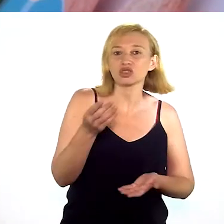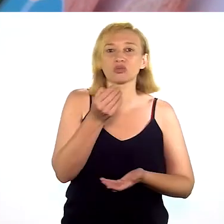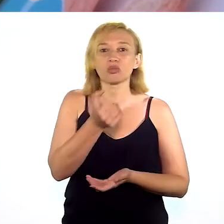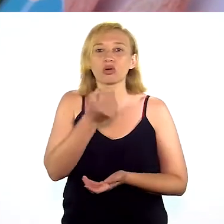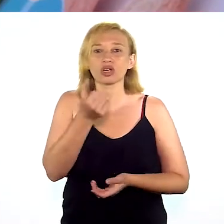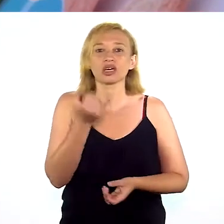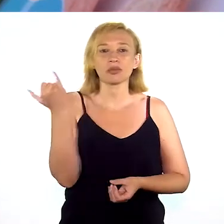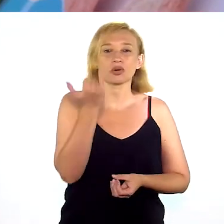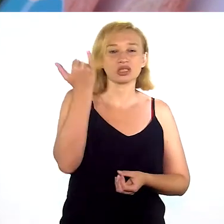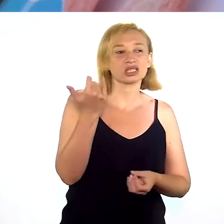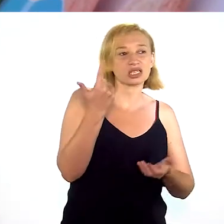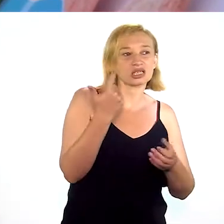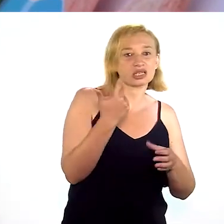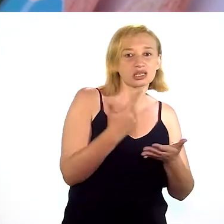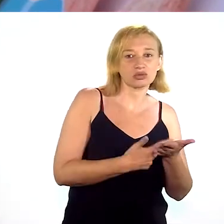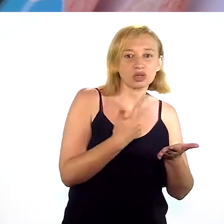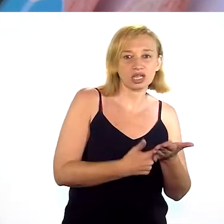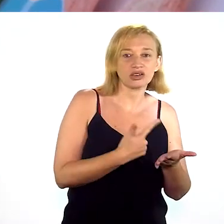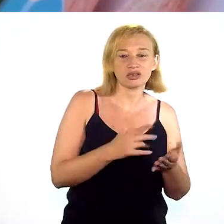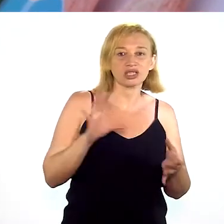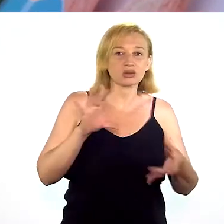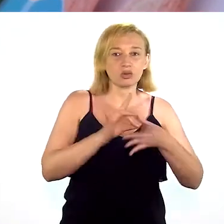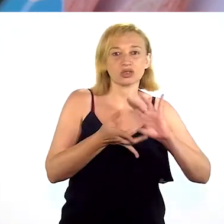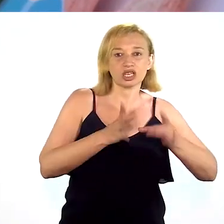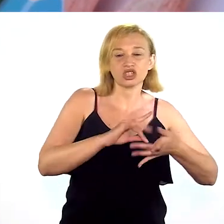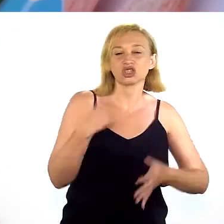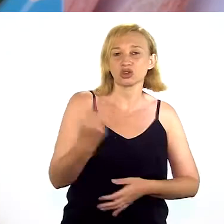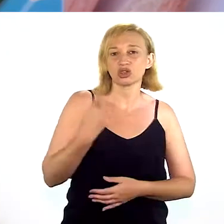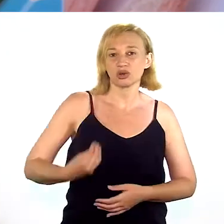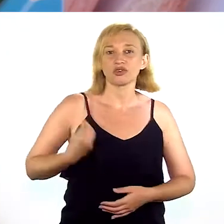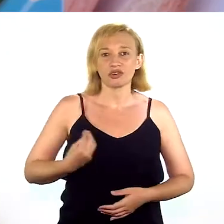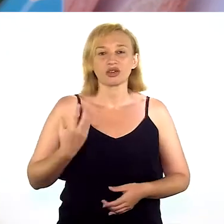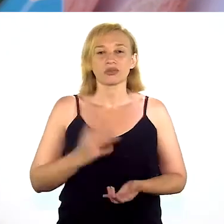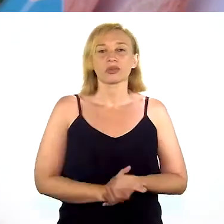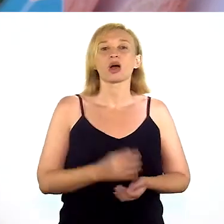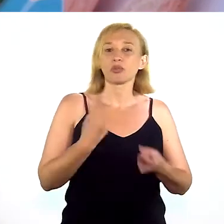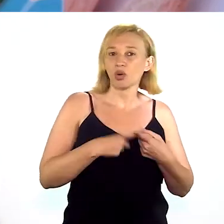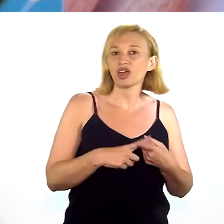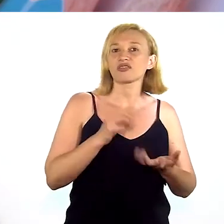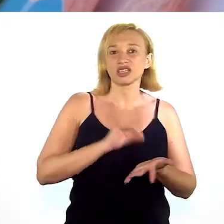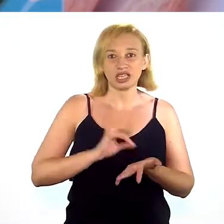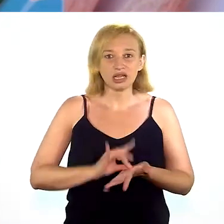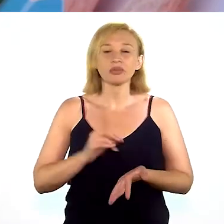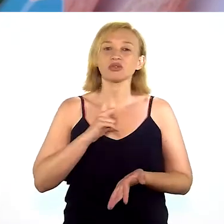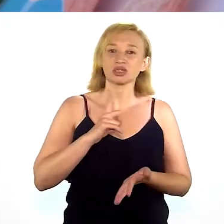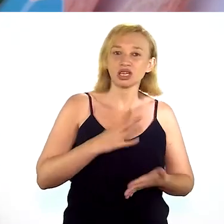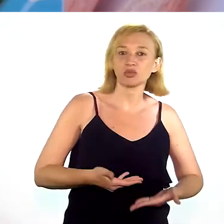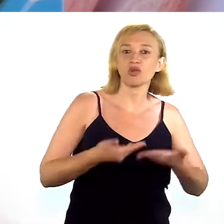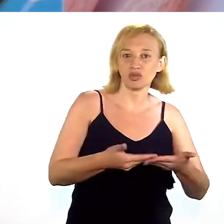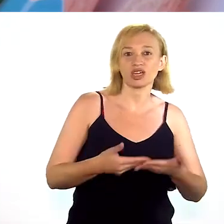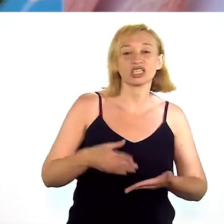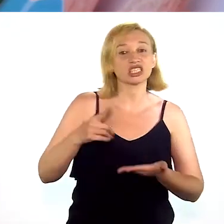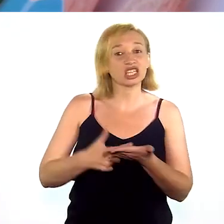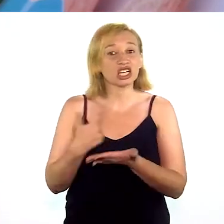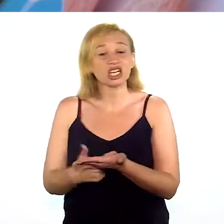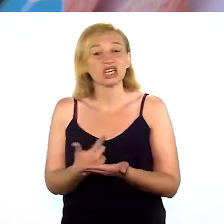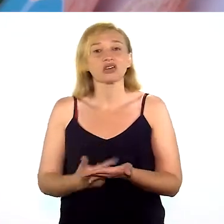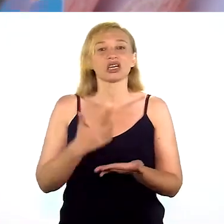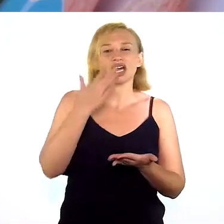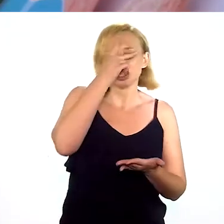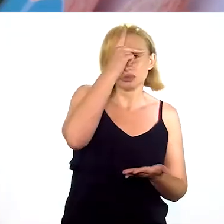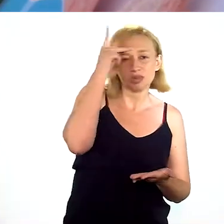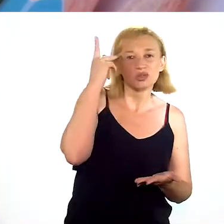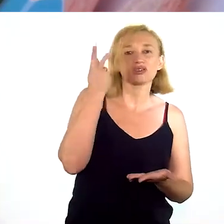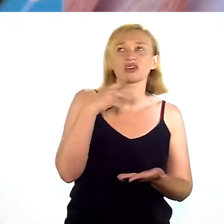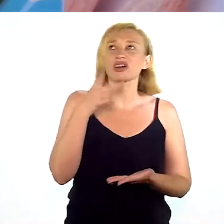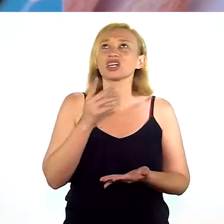programa. Mas eu queria que vocês falassem um pouquinho sobre a importância dessa obra nesse contexto que a gente está vivendo, porque realmente a gente tem uma oferta